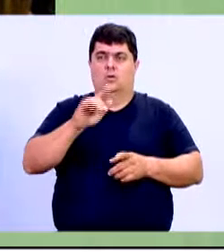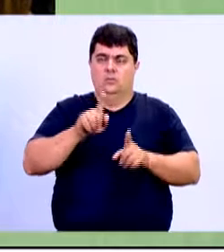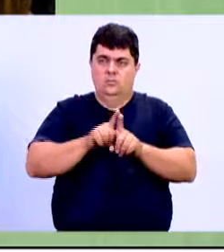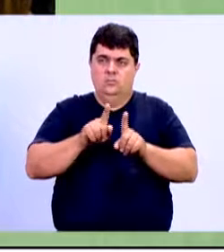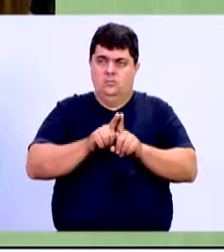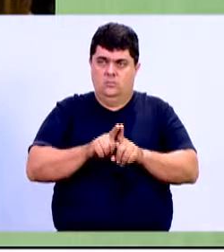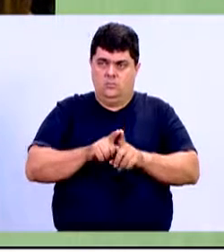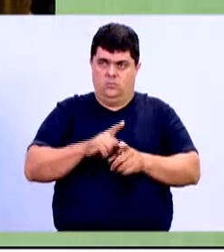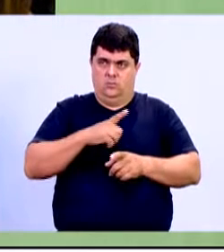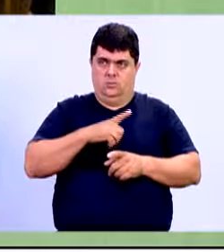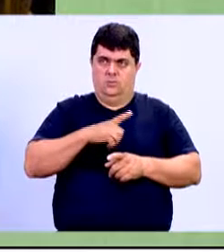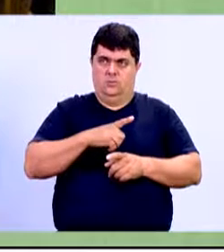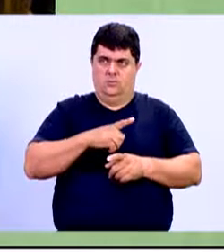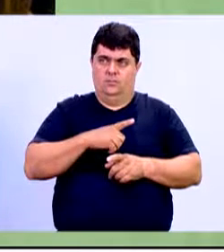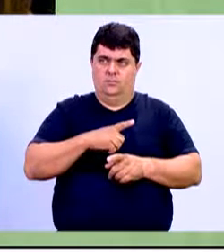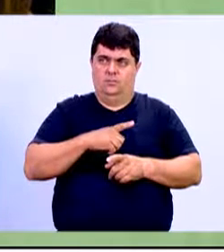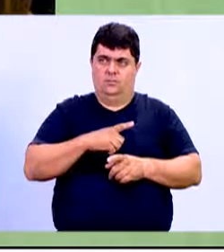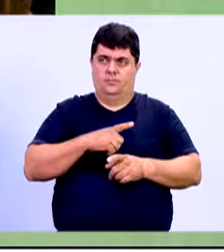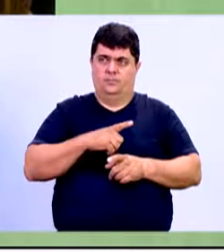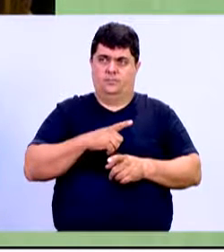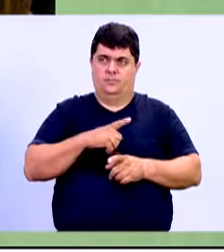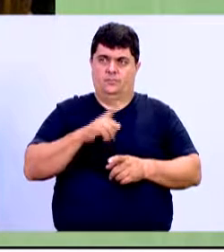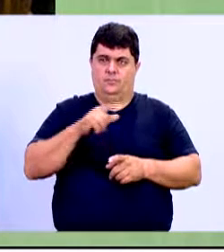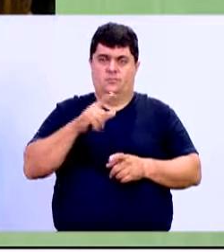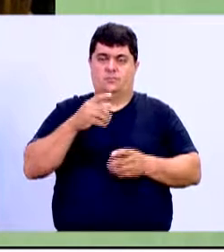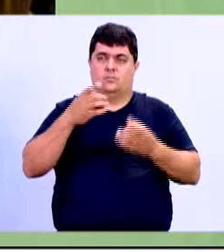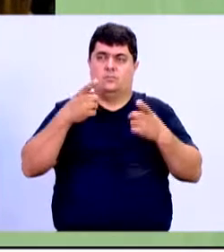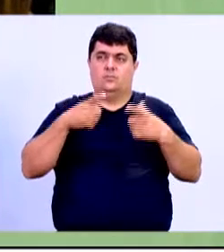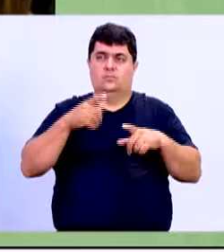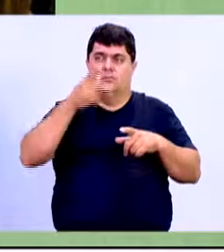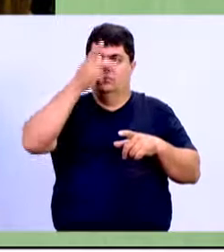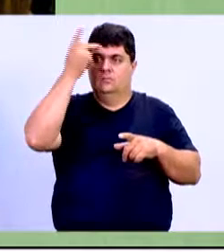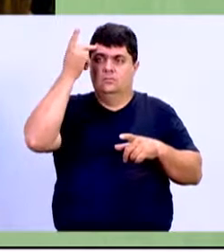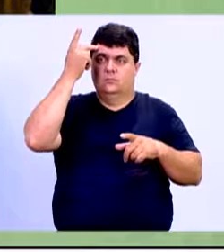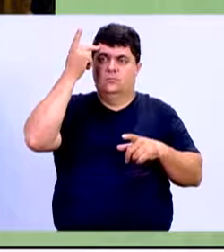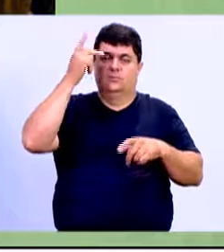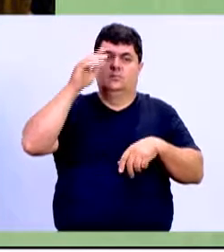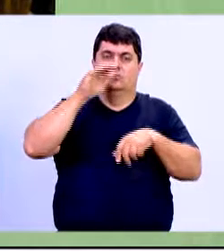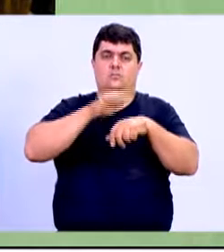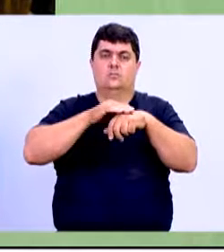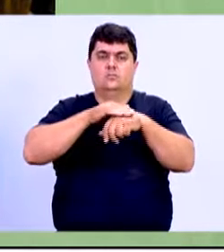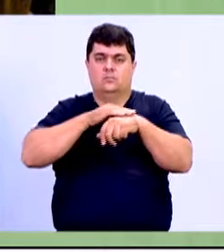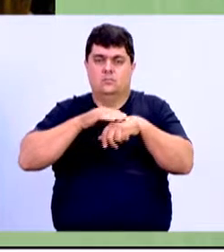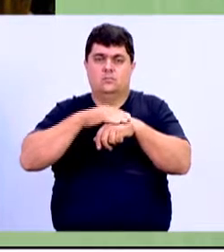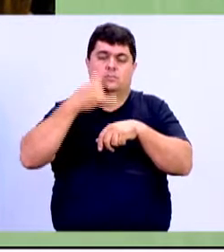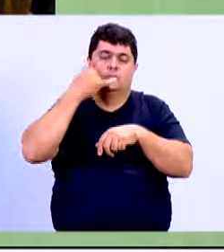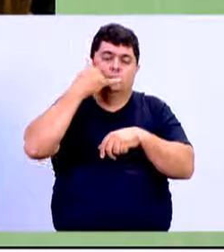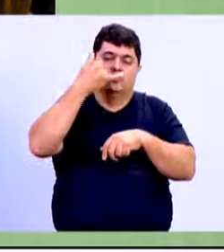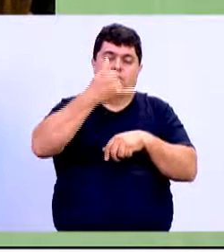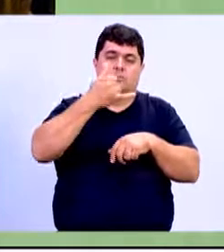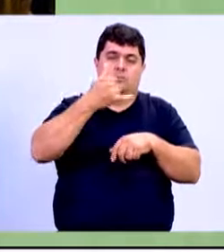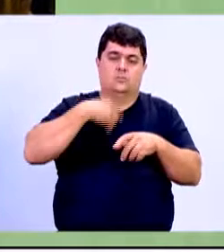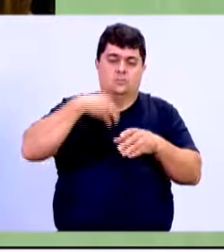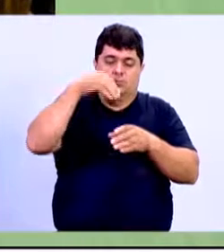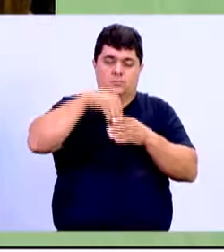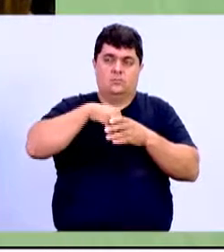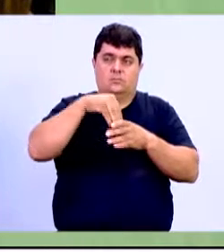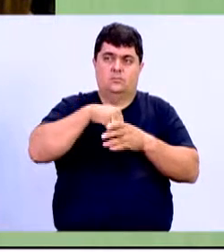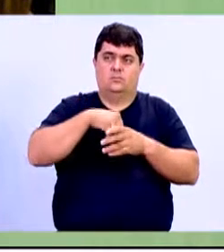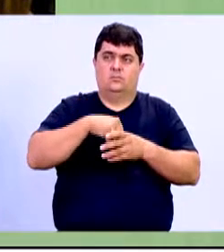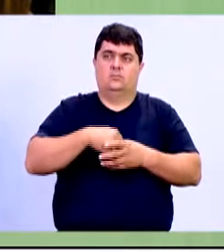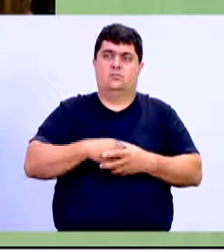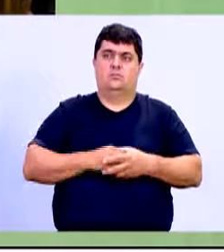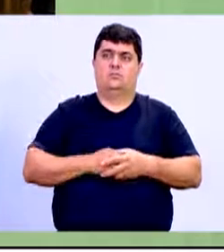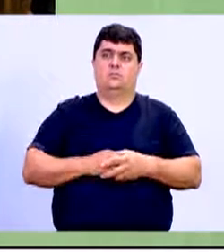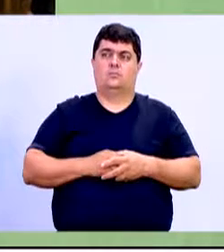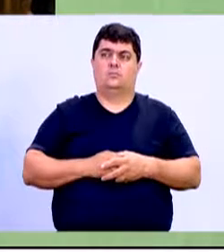Temos aí então aqui a central. Então aqui é a parte interna, né? Essa